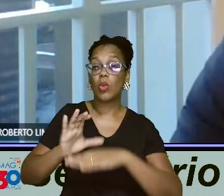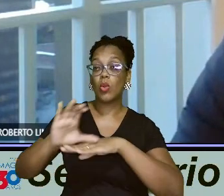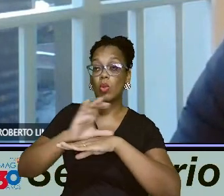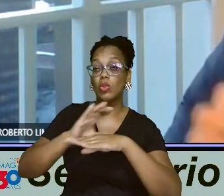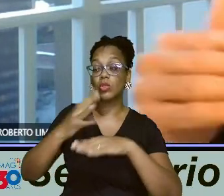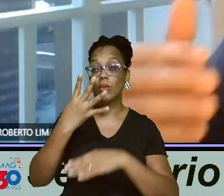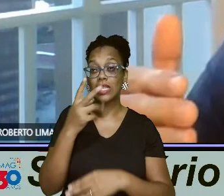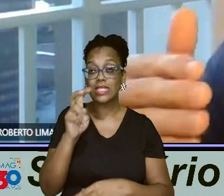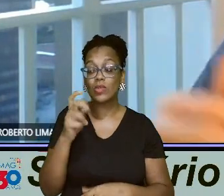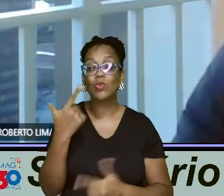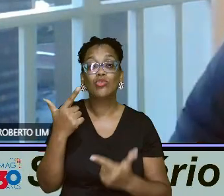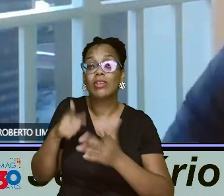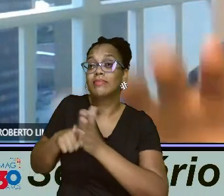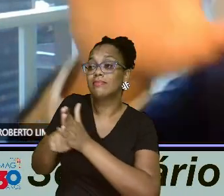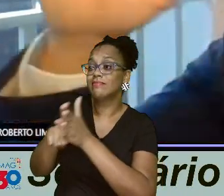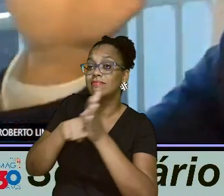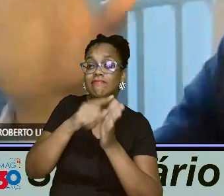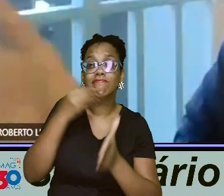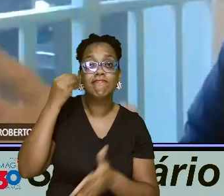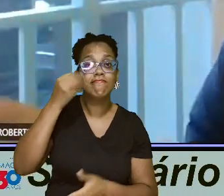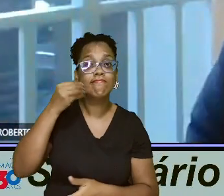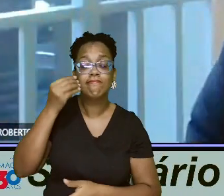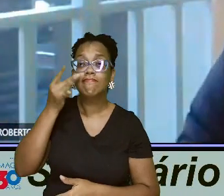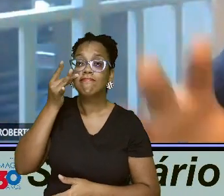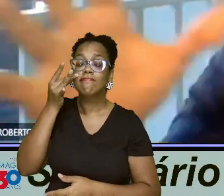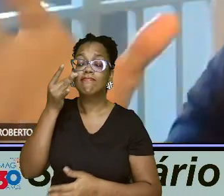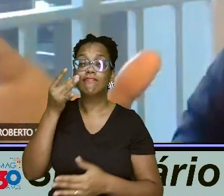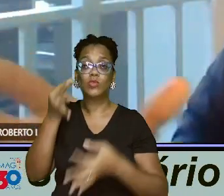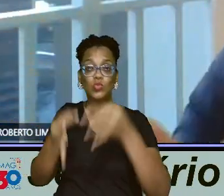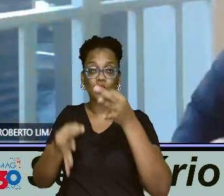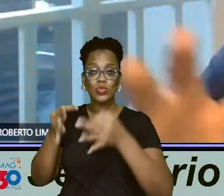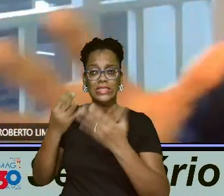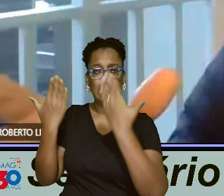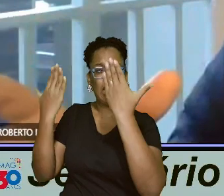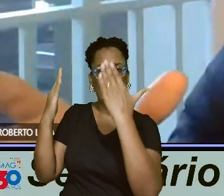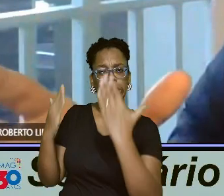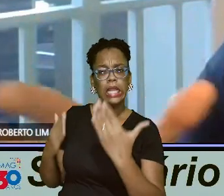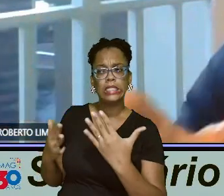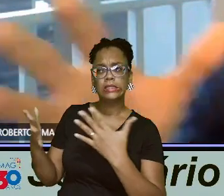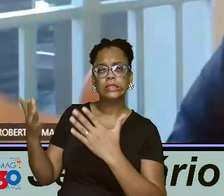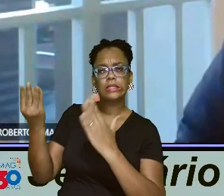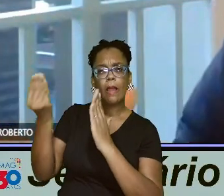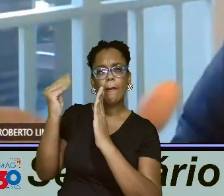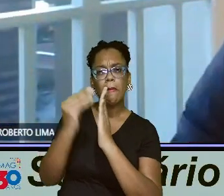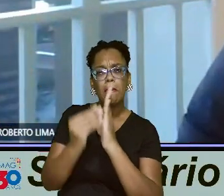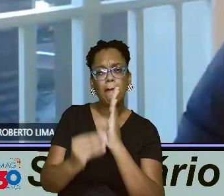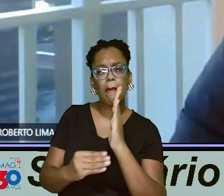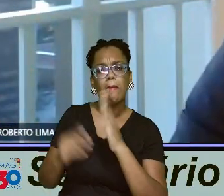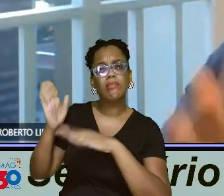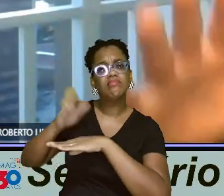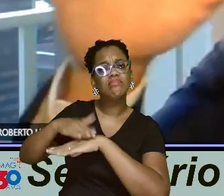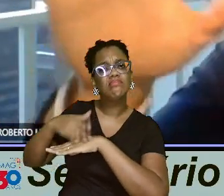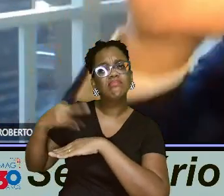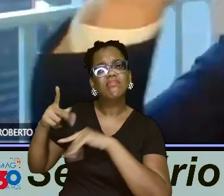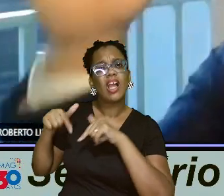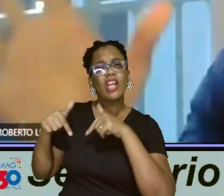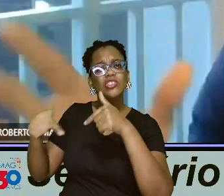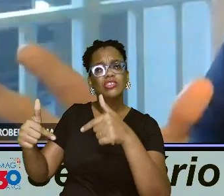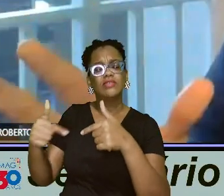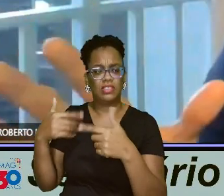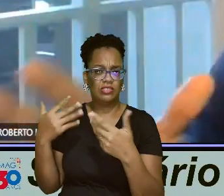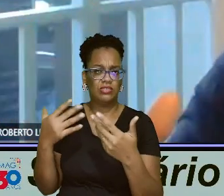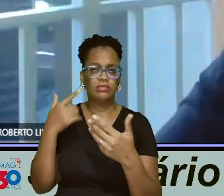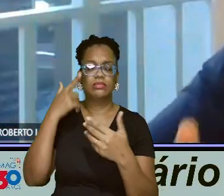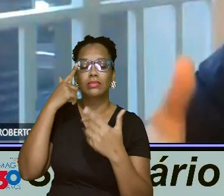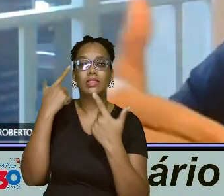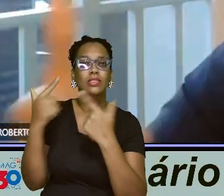que o Poder Judiciário analisasse os dados, analisasse sua própria atividade fim, e a partir dessa